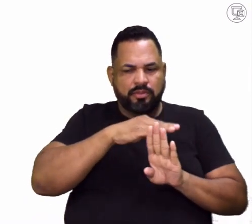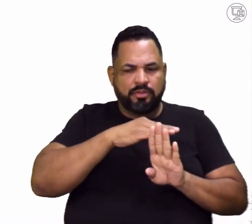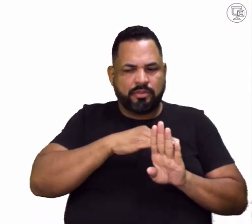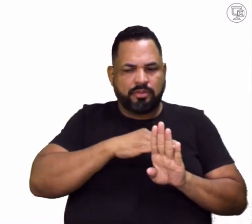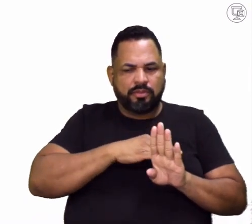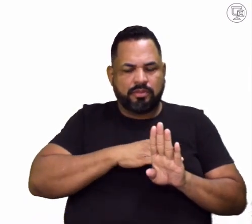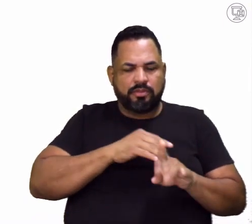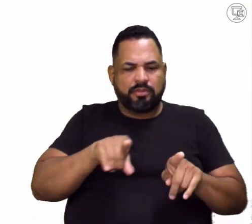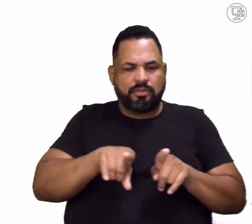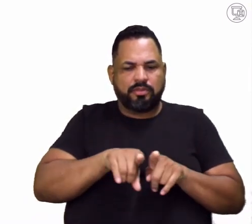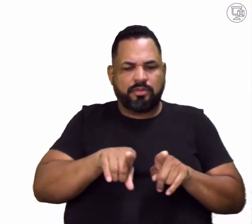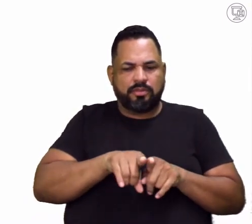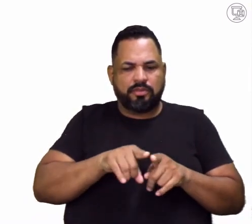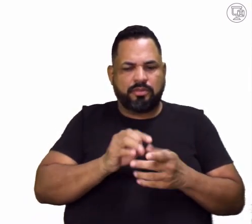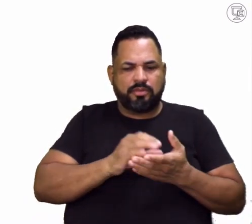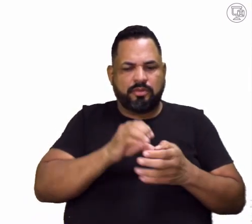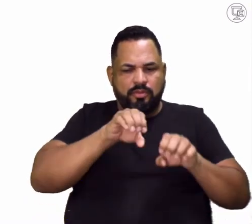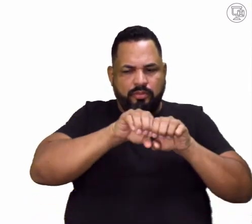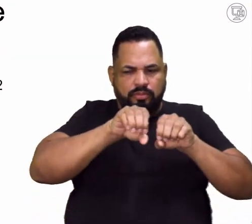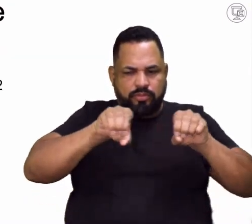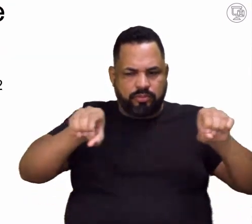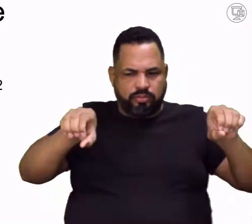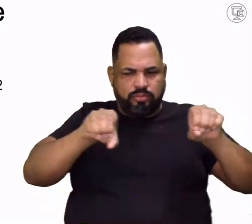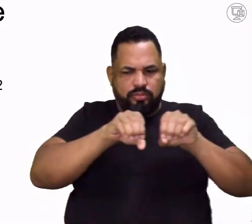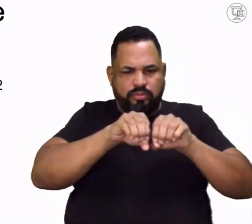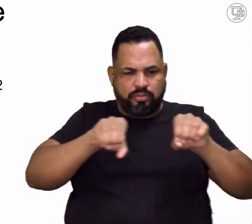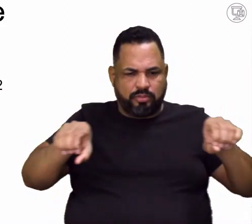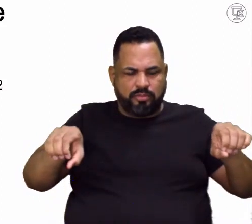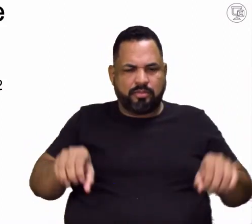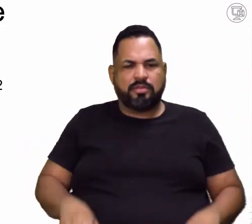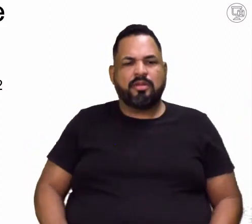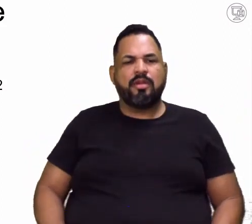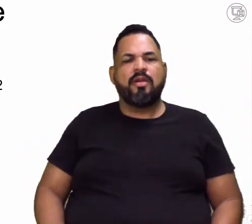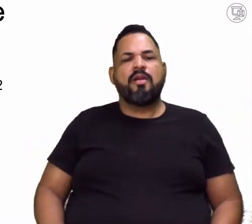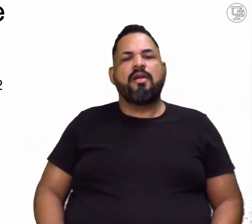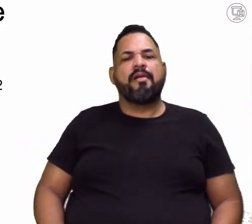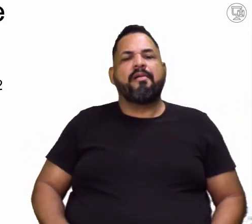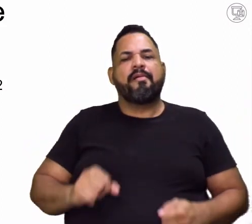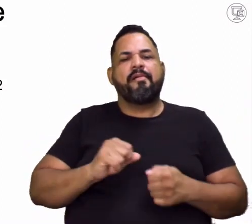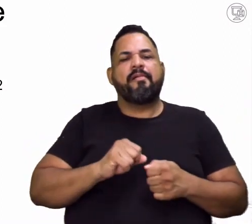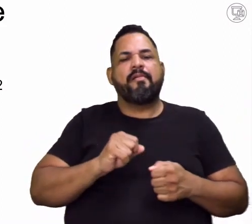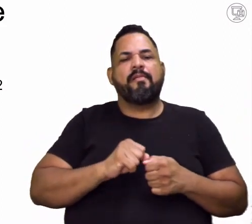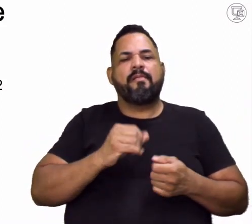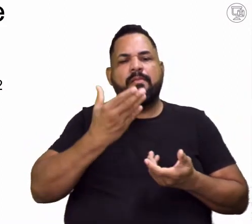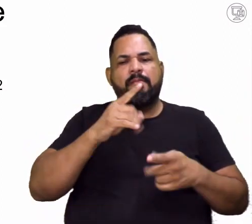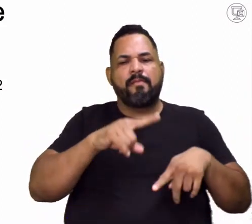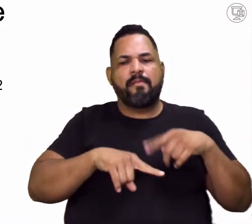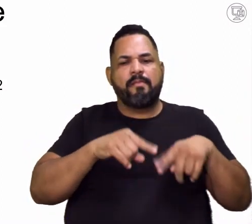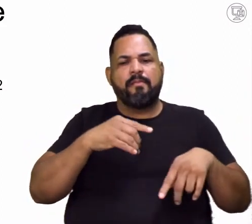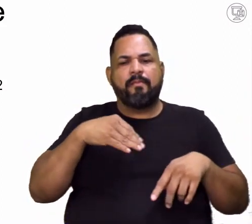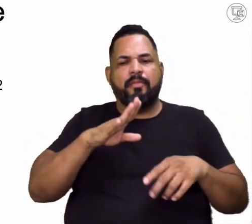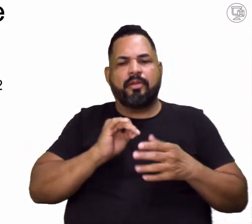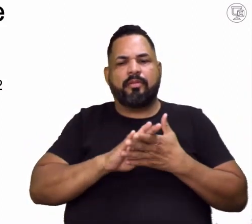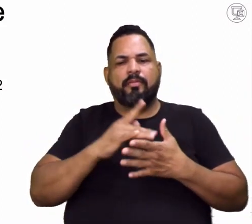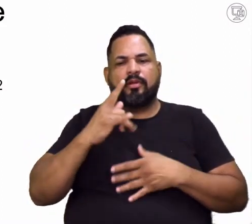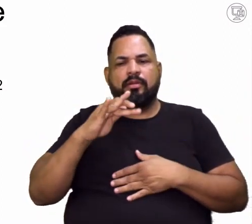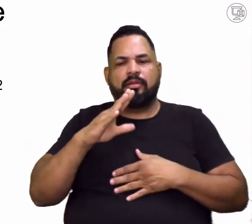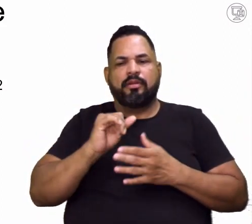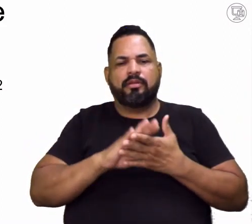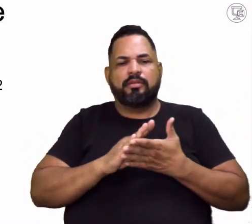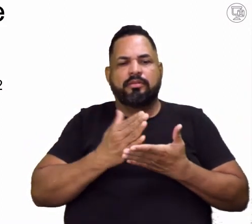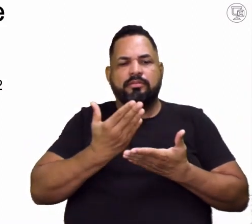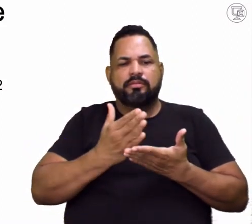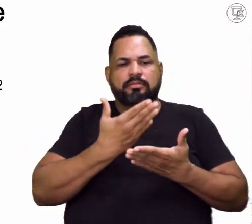e ao utilizar também em tudo de ensaio por exemplo aqui ó feito de material de vidro policarbonato